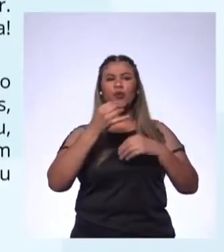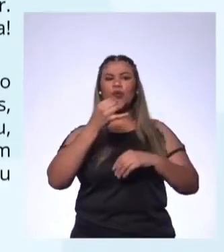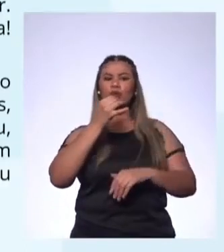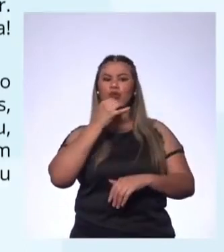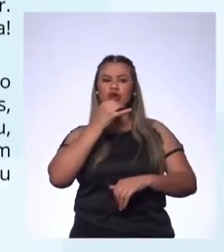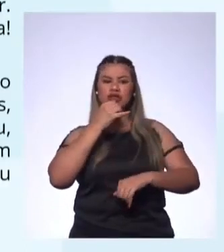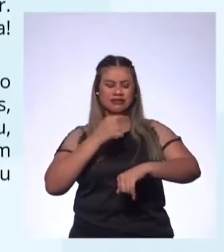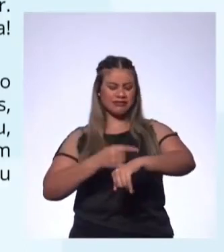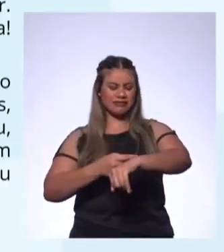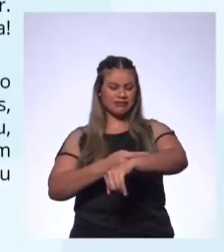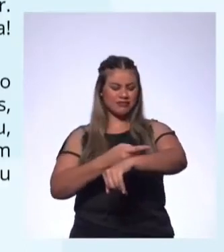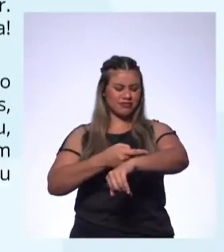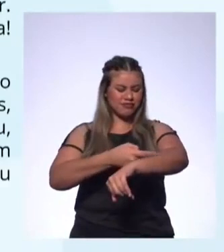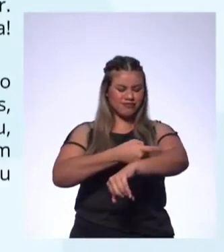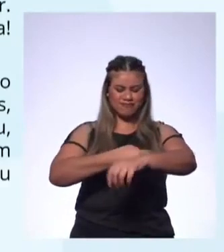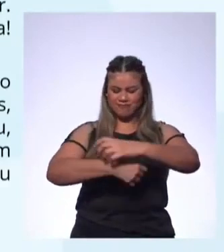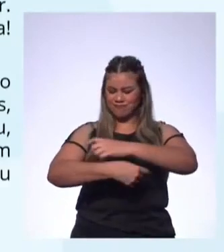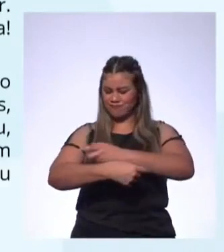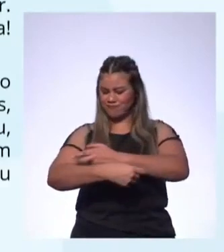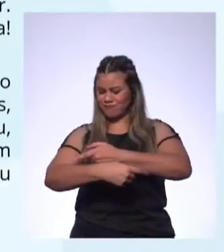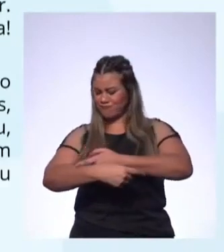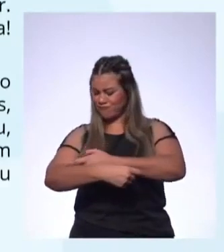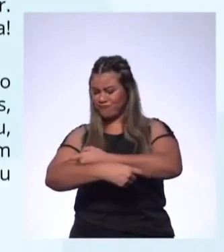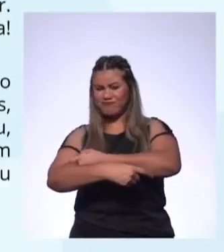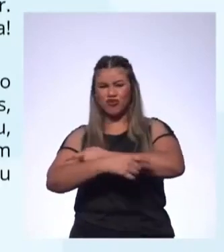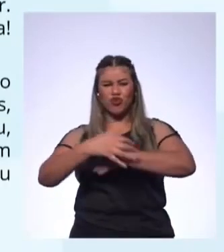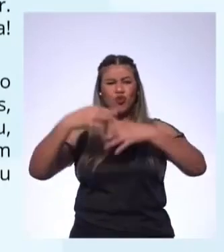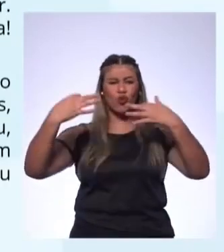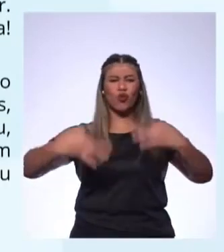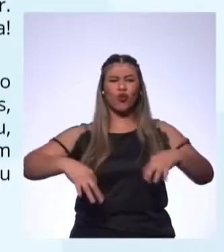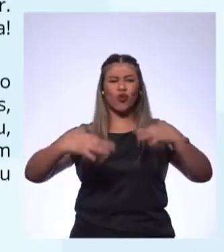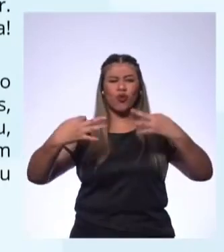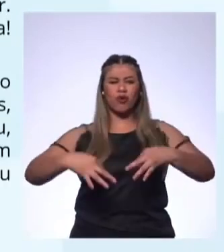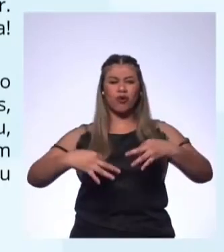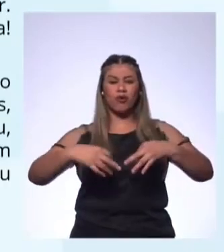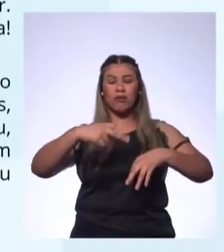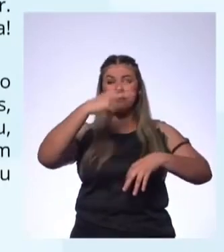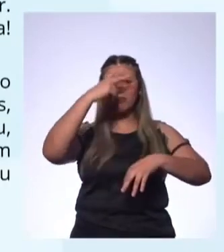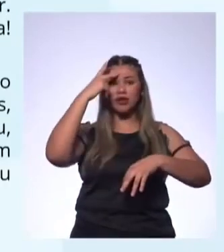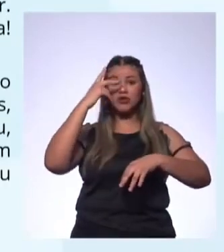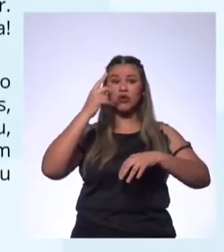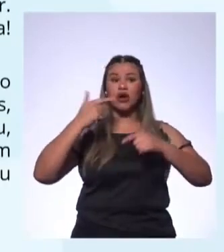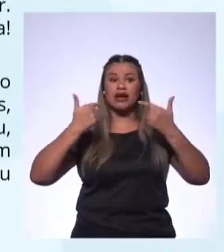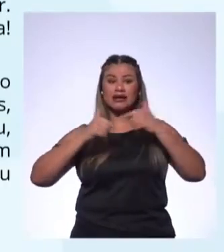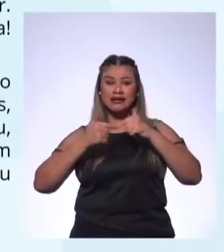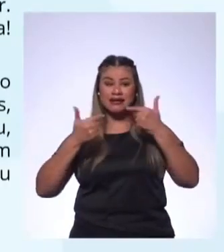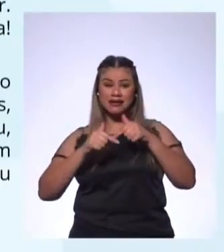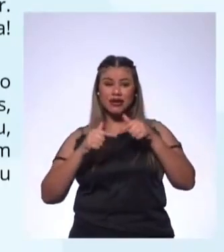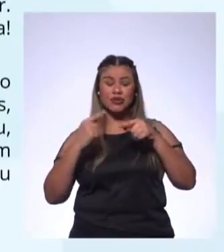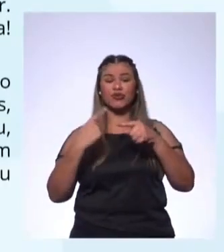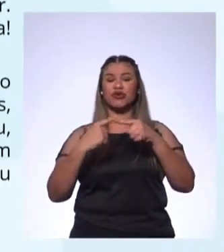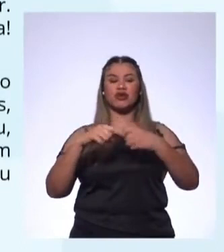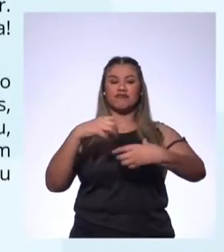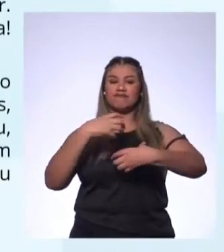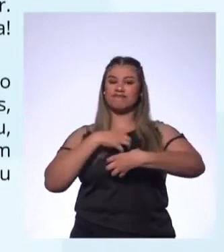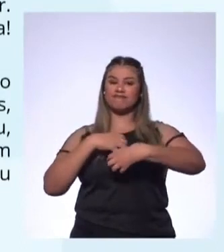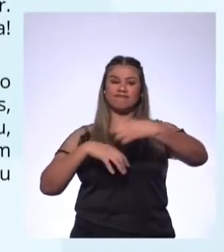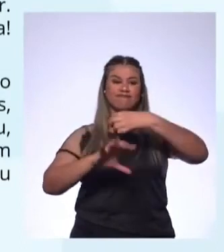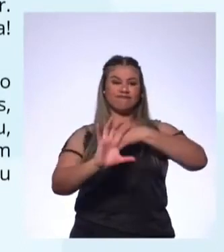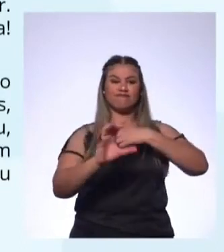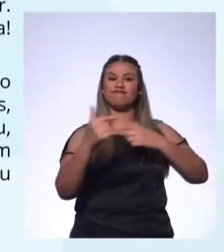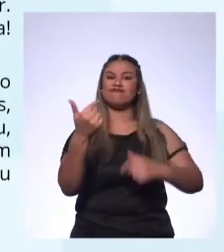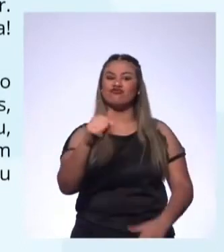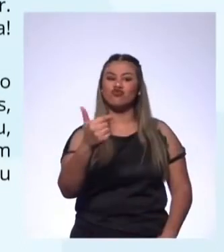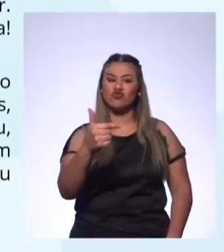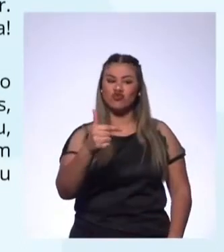nunca foi ferido. O que será que quer dizer isso, Andréia? Eu vou pedir para eles agora. Abram o chat, por favor, que eles vão